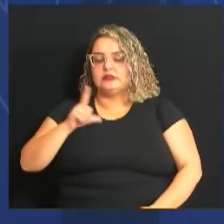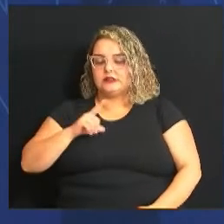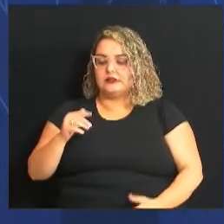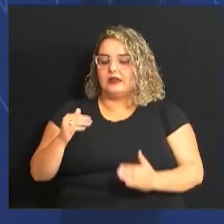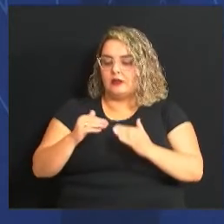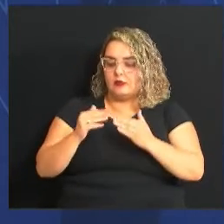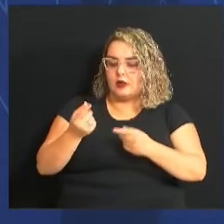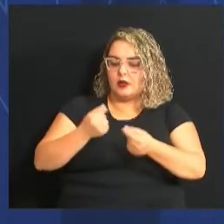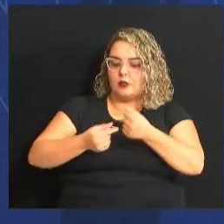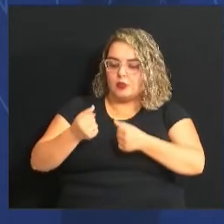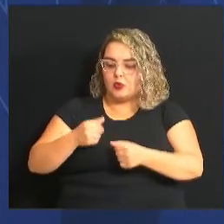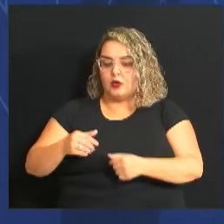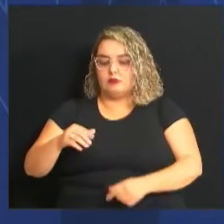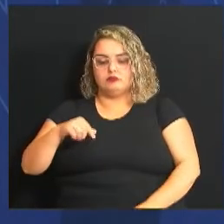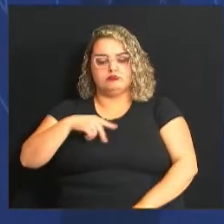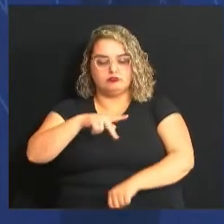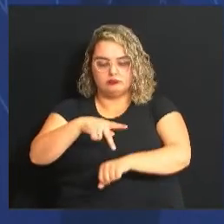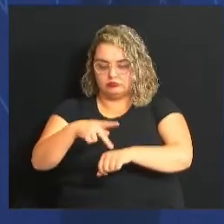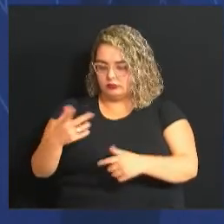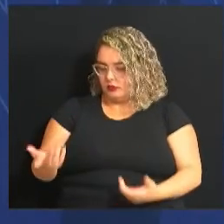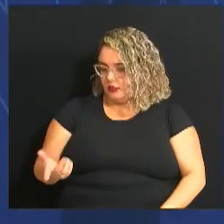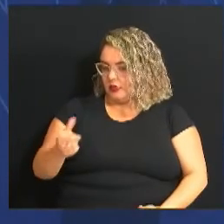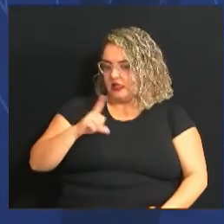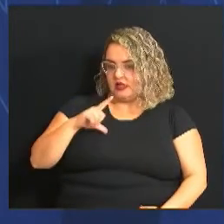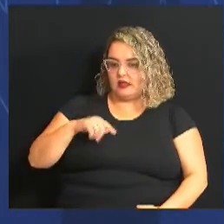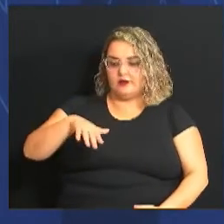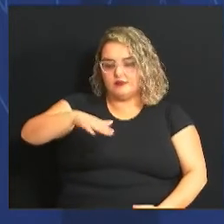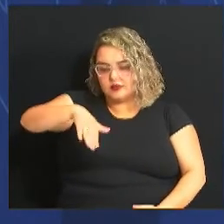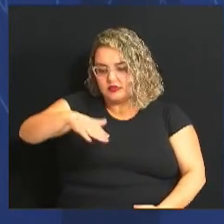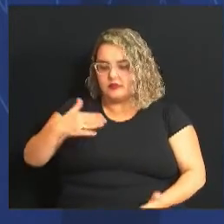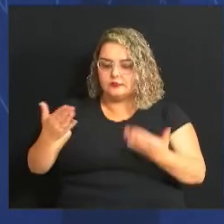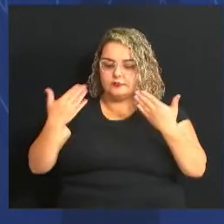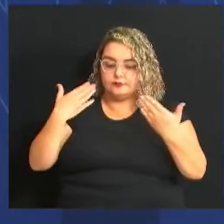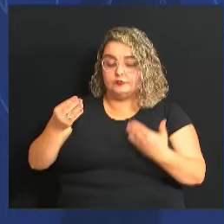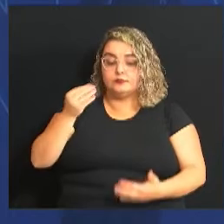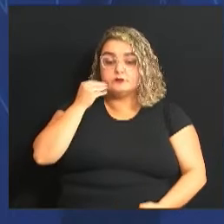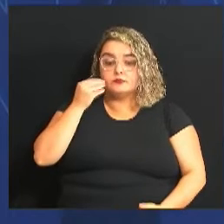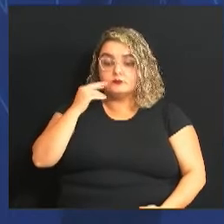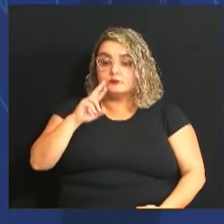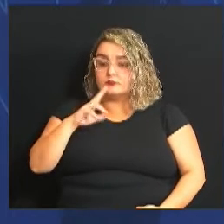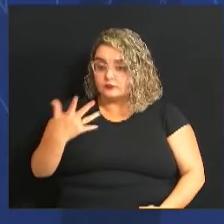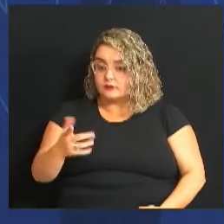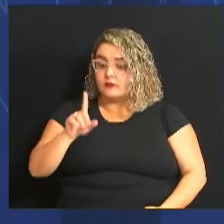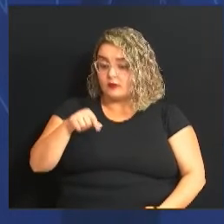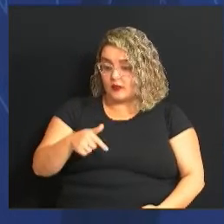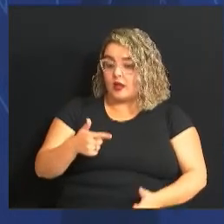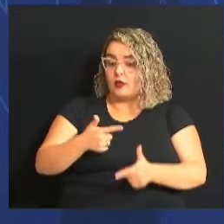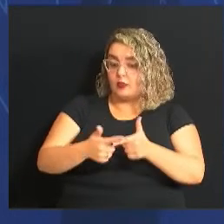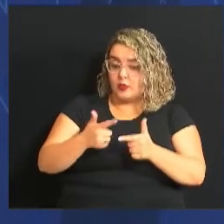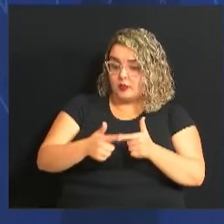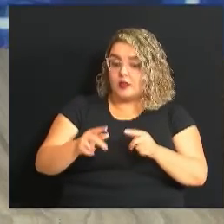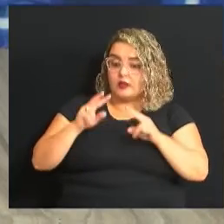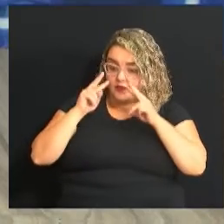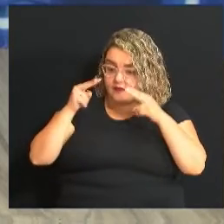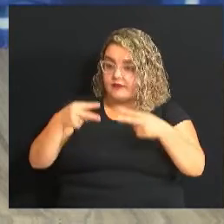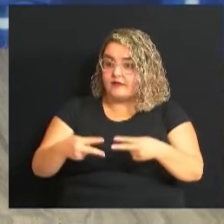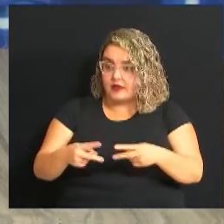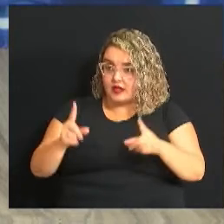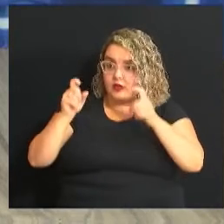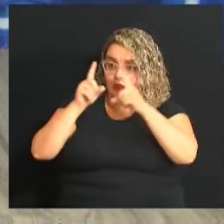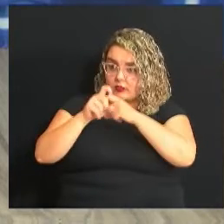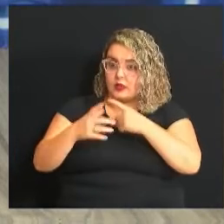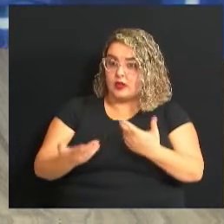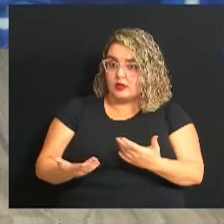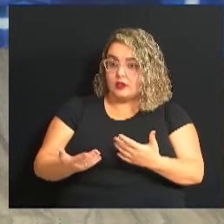nosso país, tem como vocês, psicólogos, tentarem resolver também? É um obstáculo, você enxerga isso como um desafio, esse